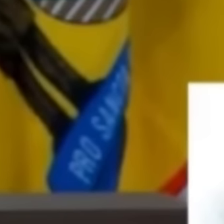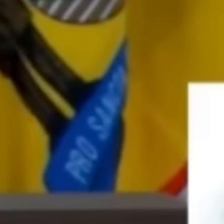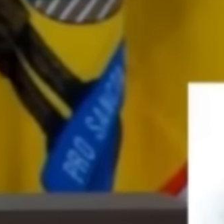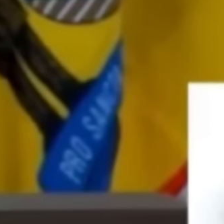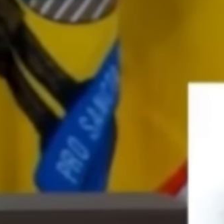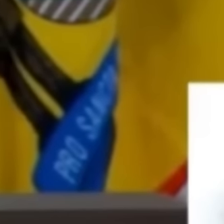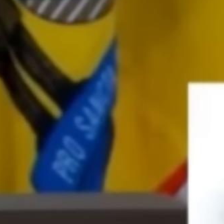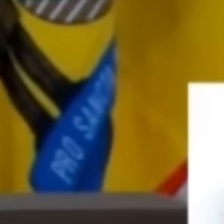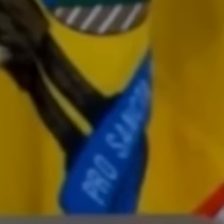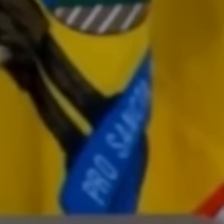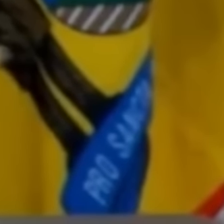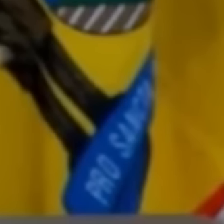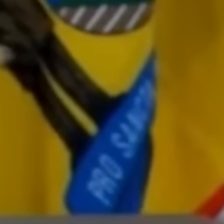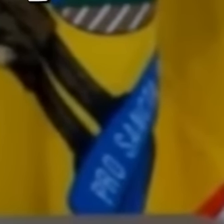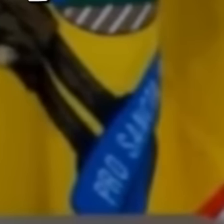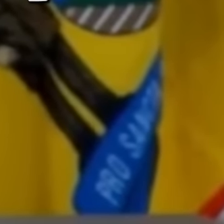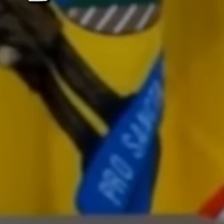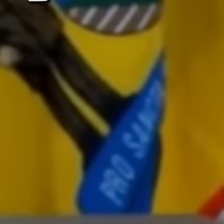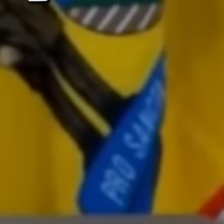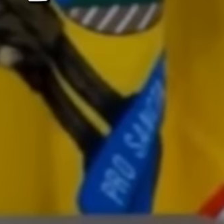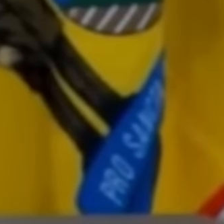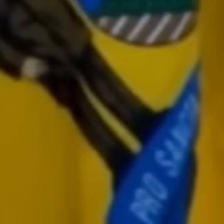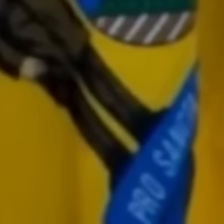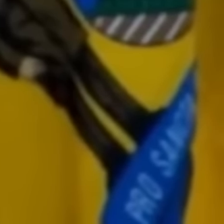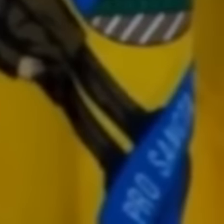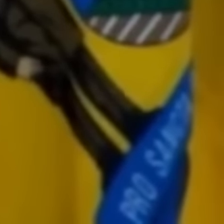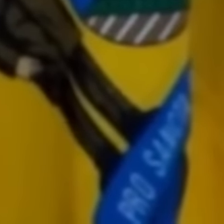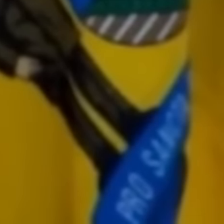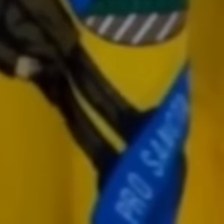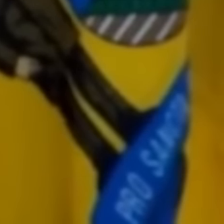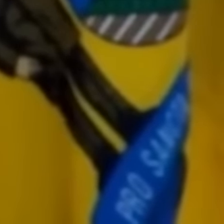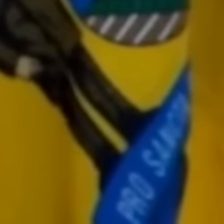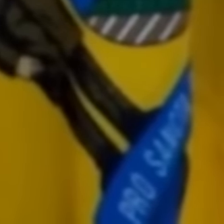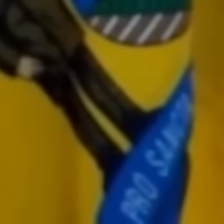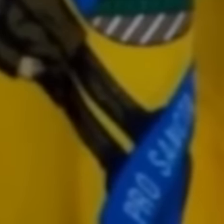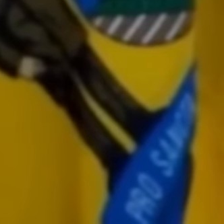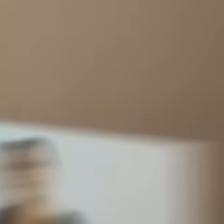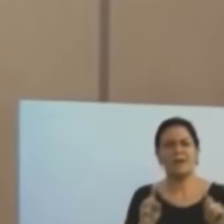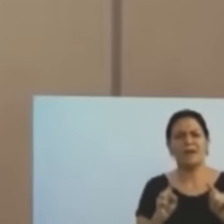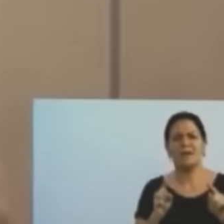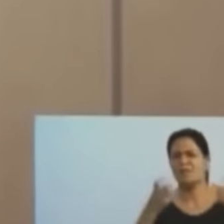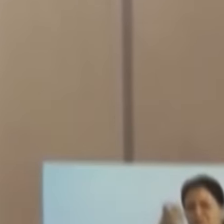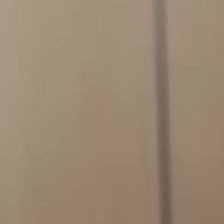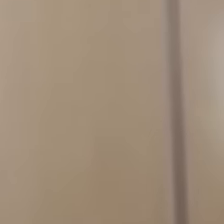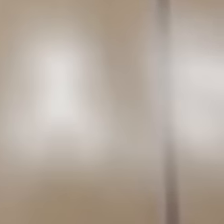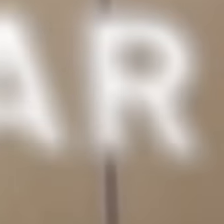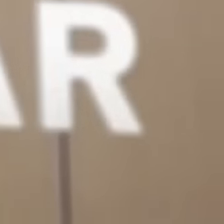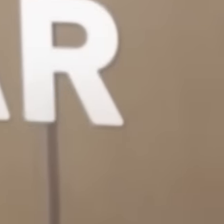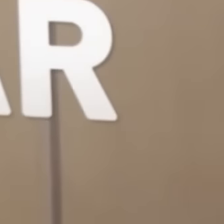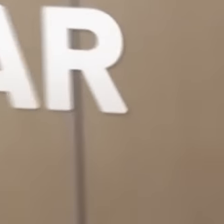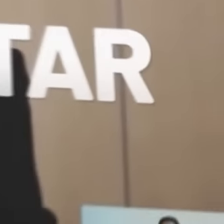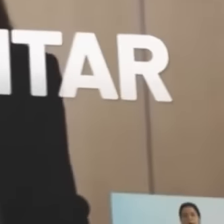como patrono da educação um petista como Paulo Freire, já que a nossa educação é péssima.